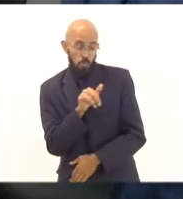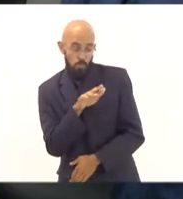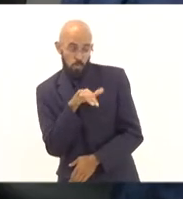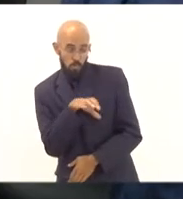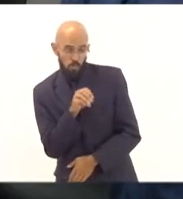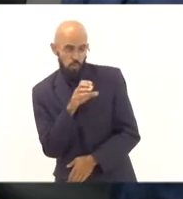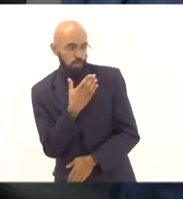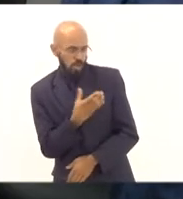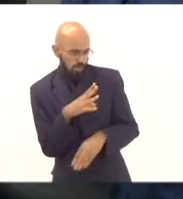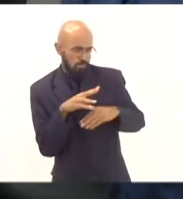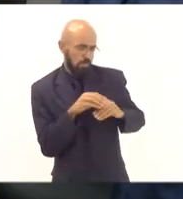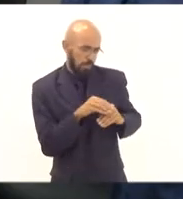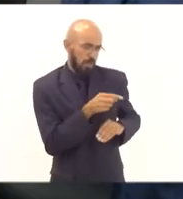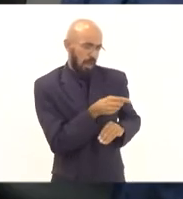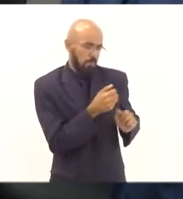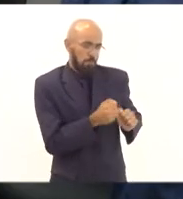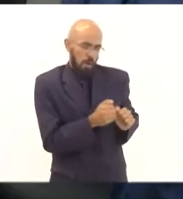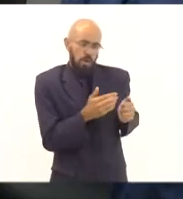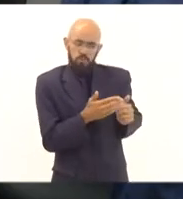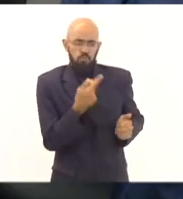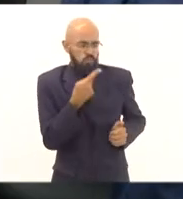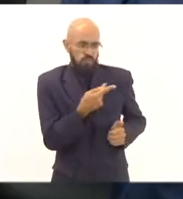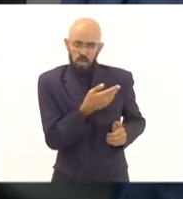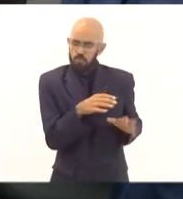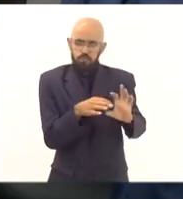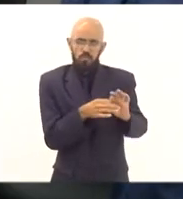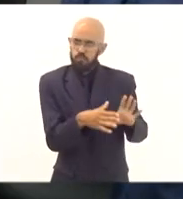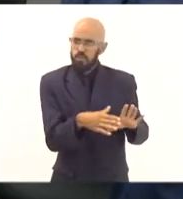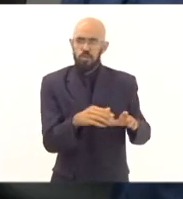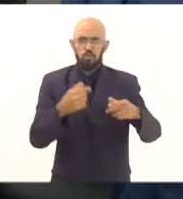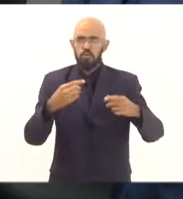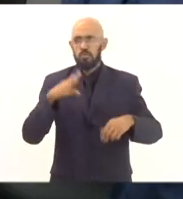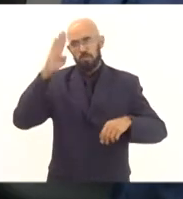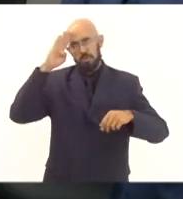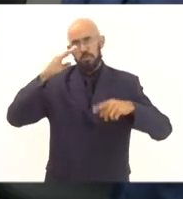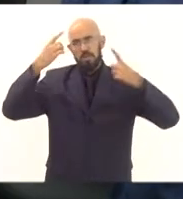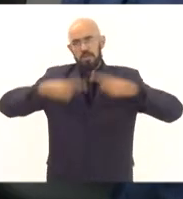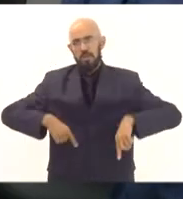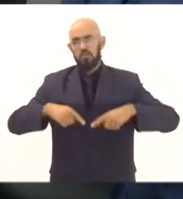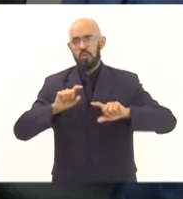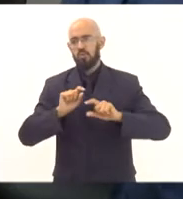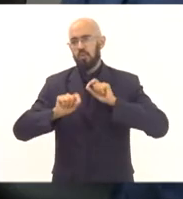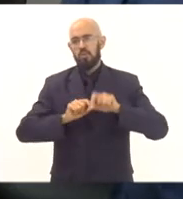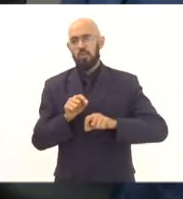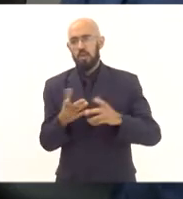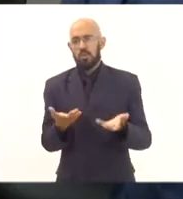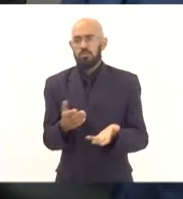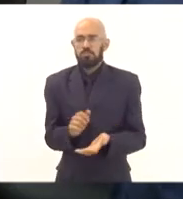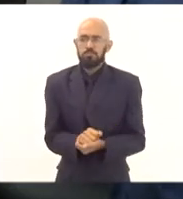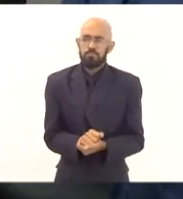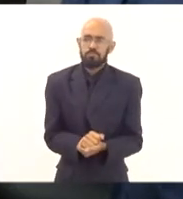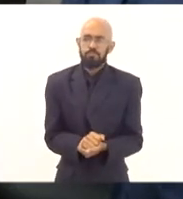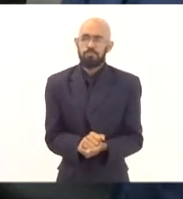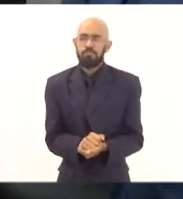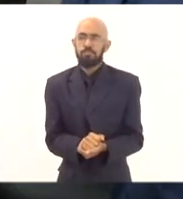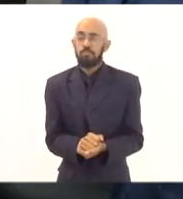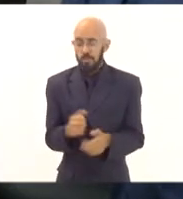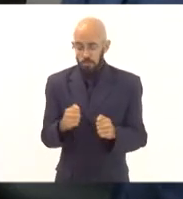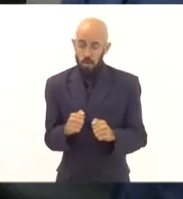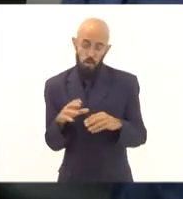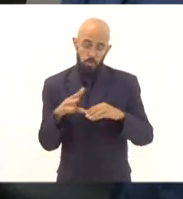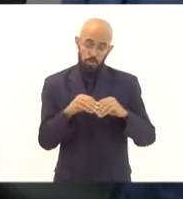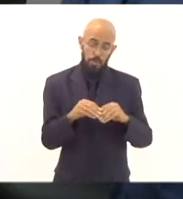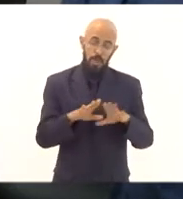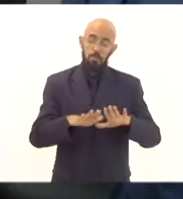se alguma alguma informação dos principais desafios operacionais tá pode complementar